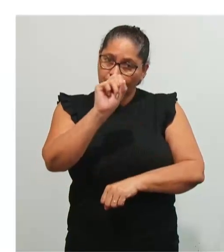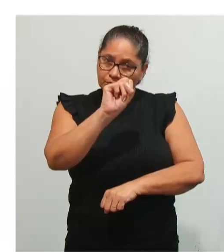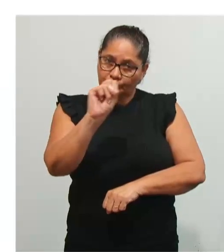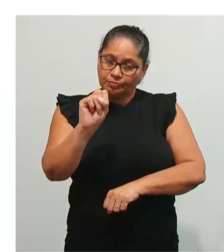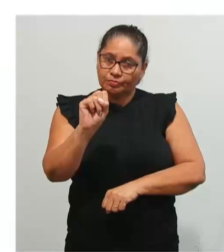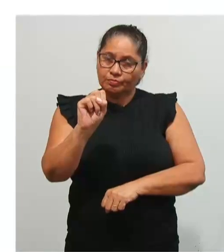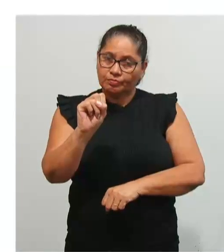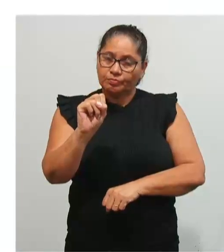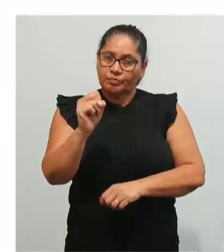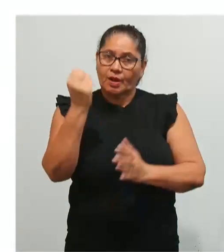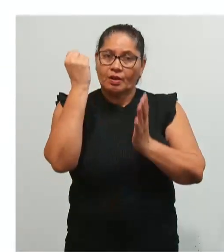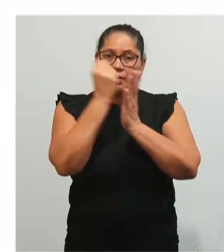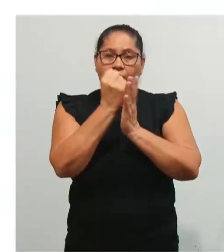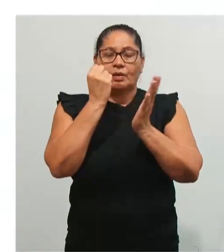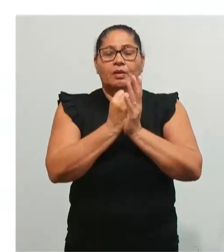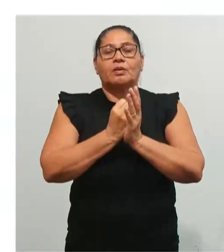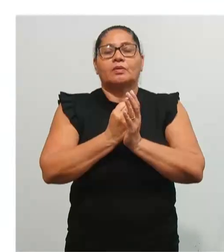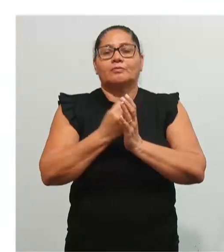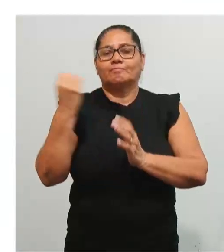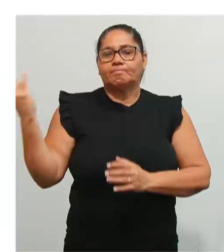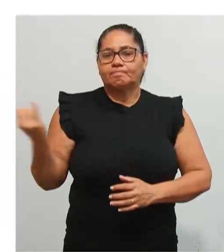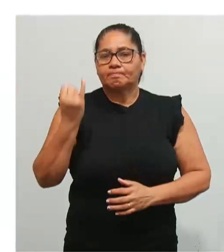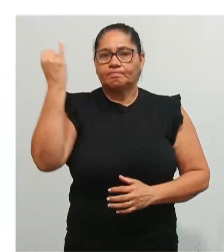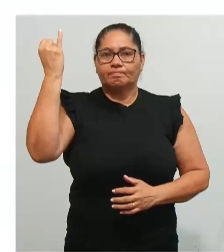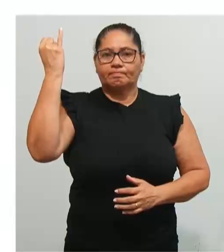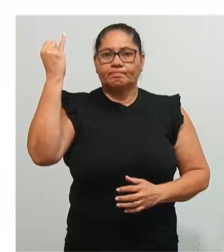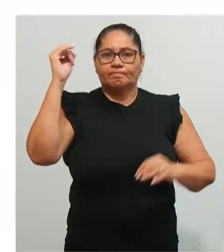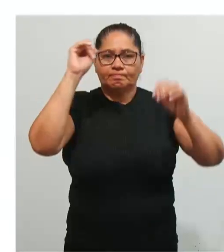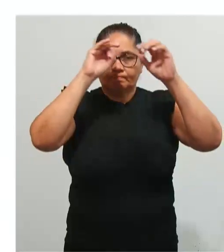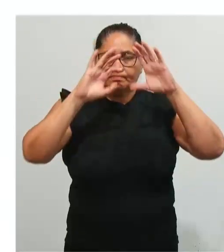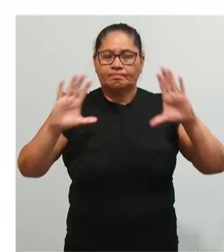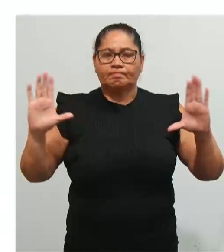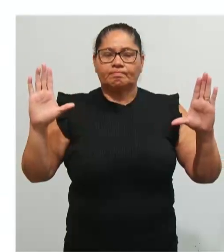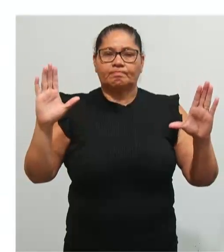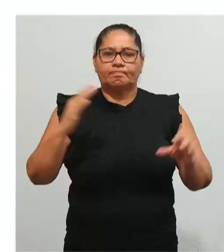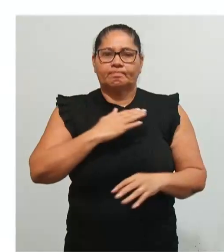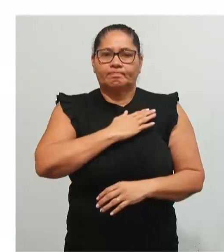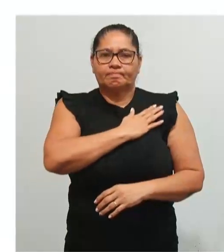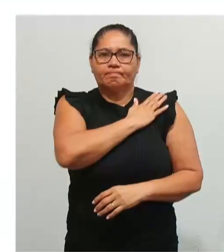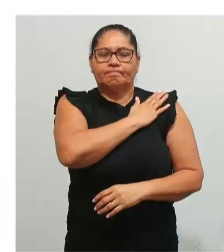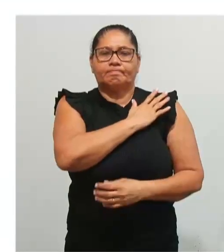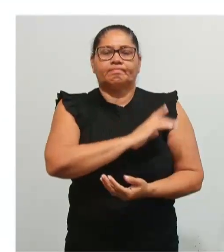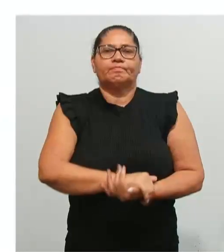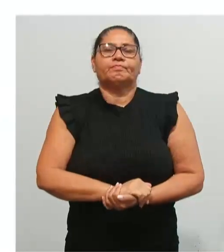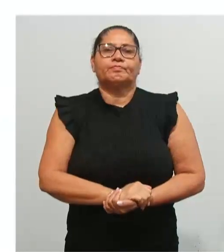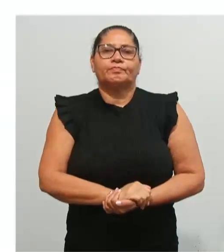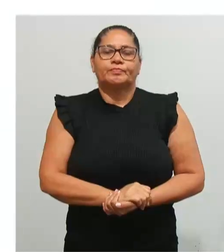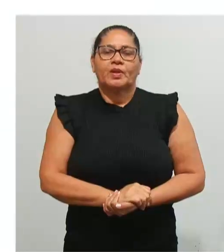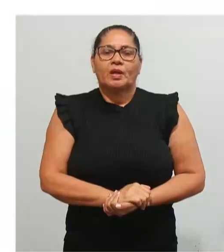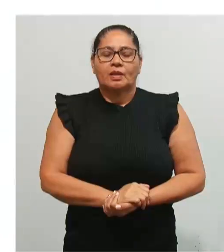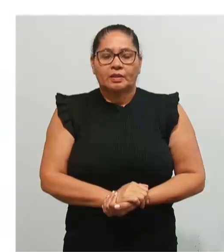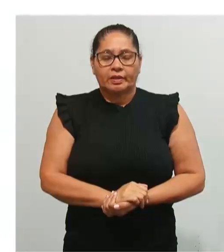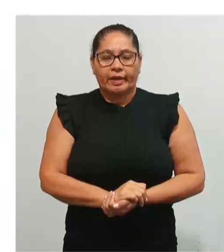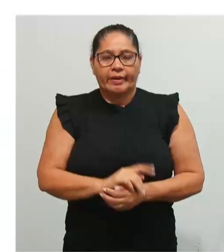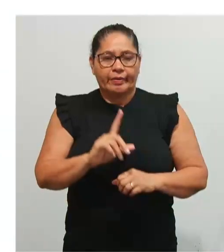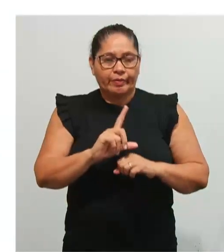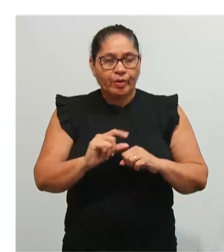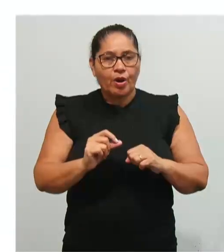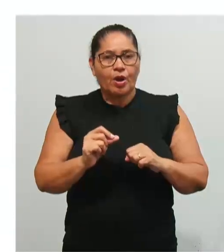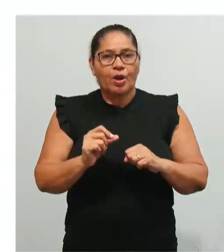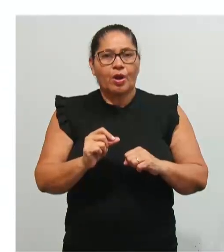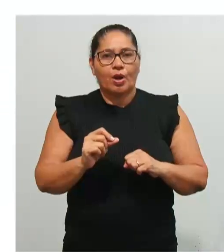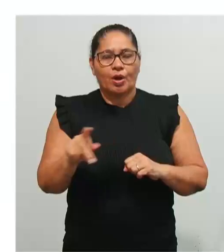marco inicial do caminho da transparência após o regime militar. Ela determina em seu artigo 37 que a administração